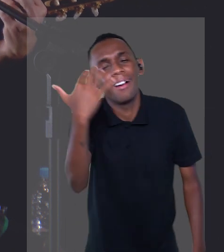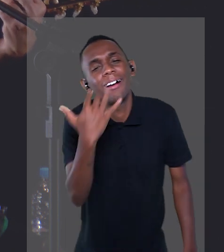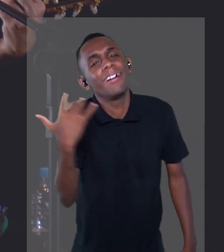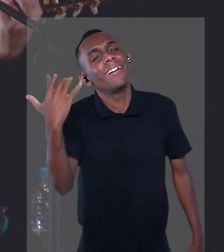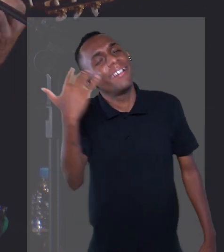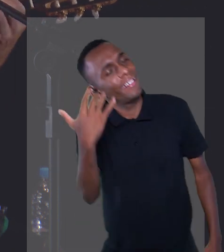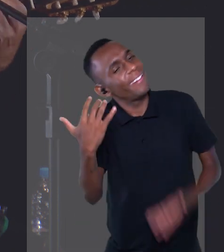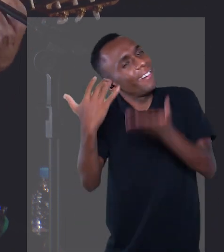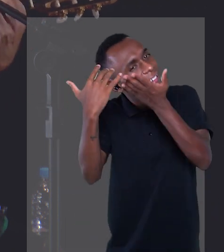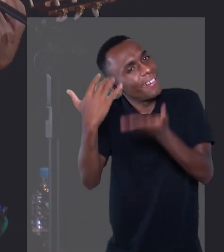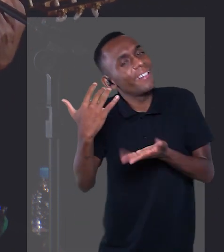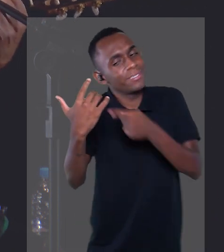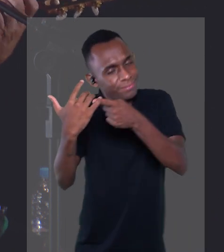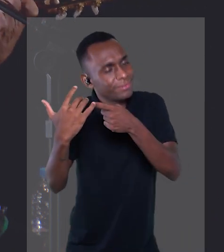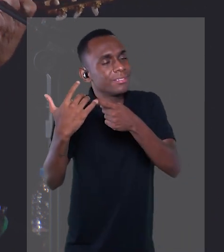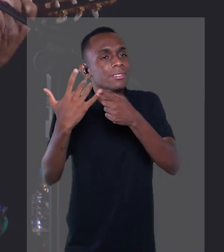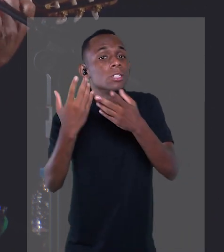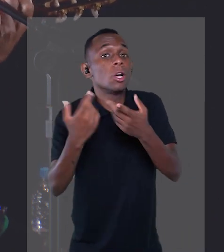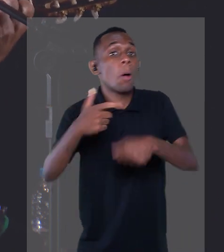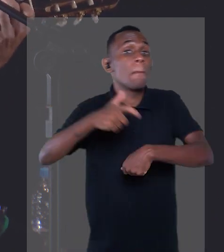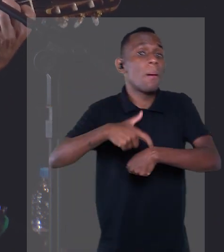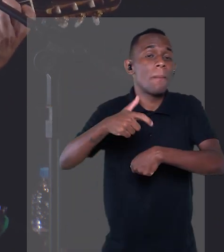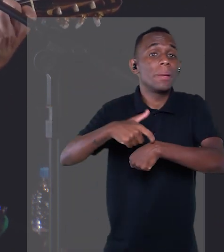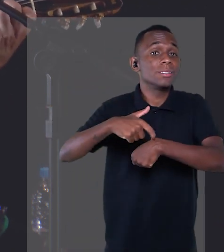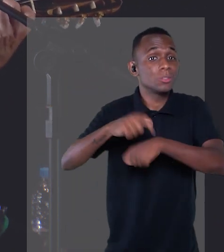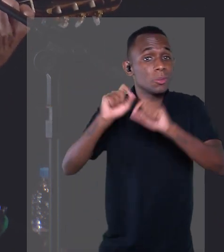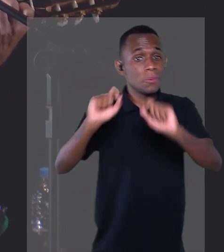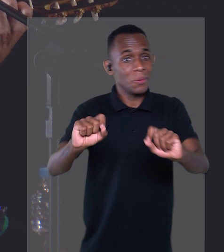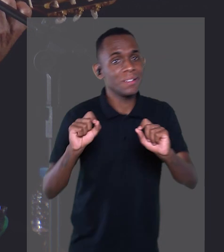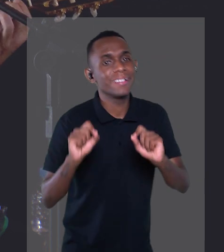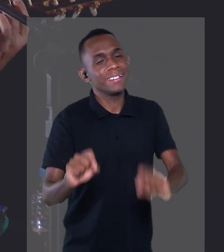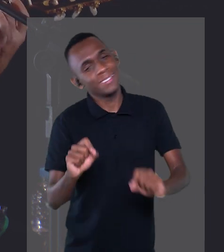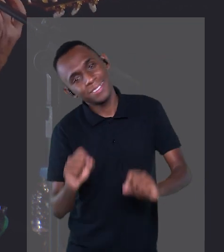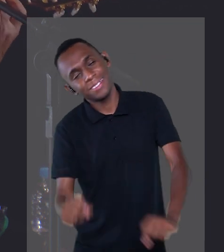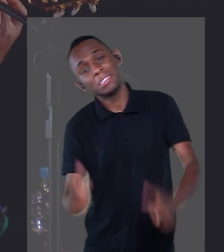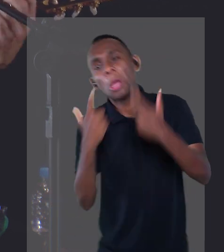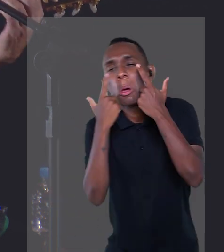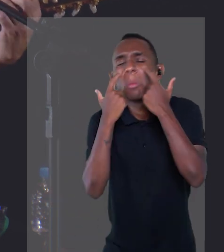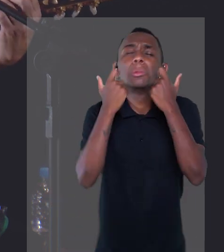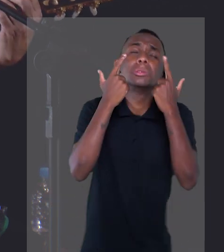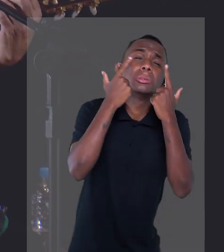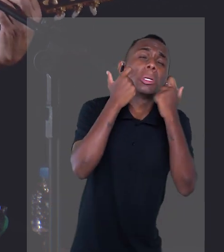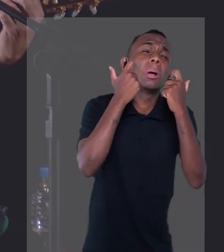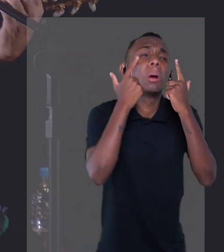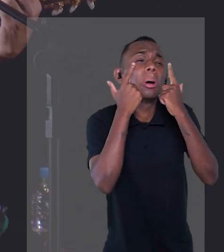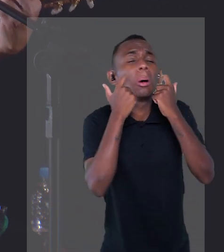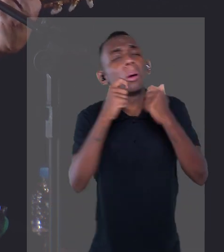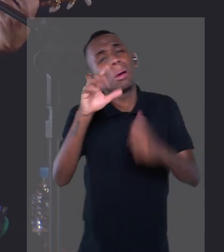do lado de lá, pra quando chorar de